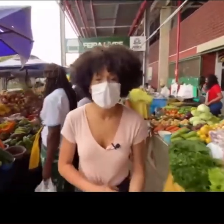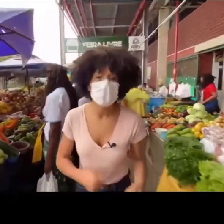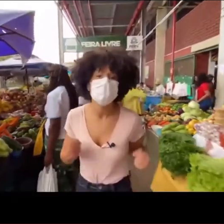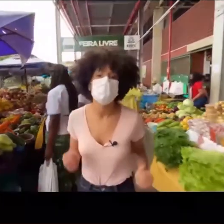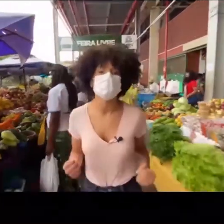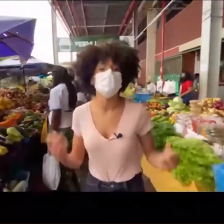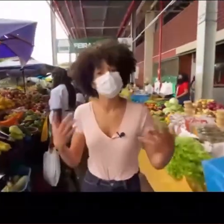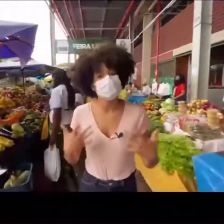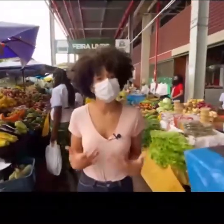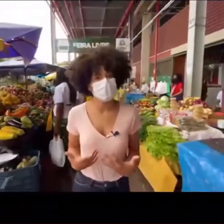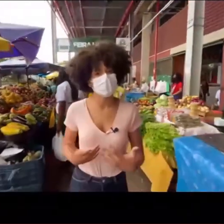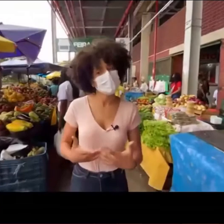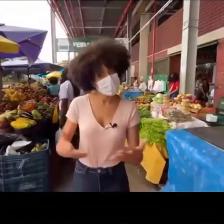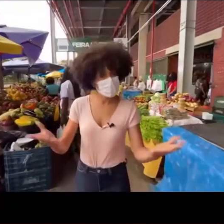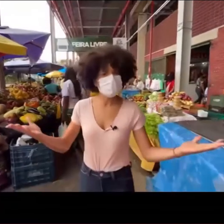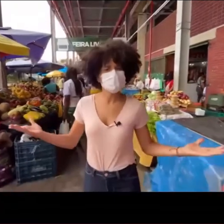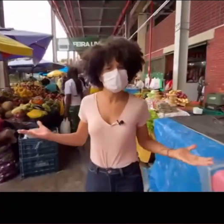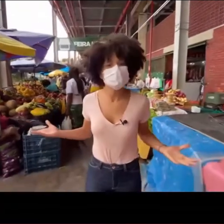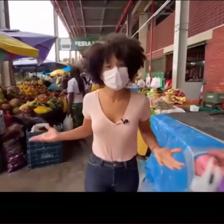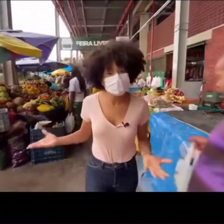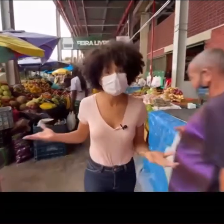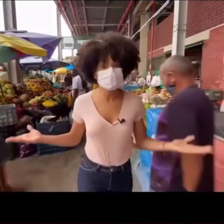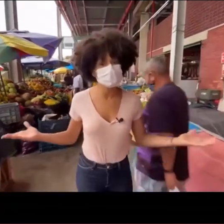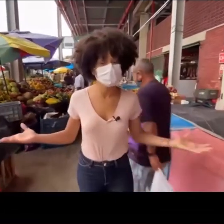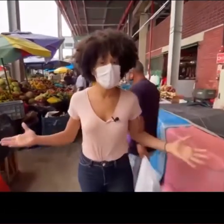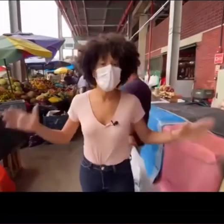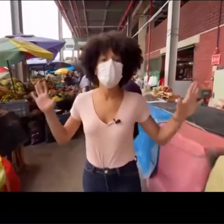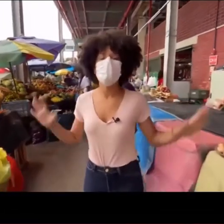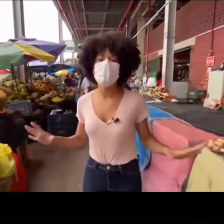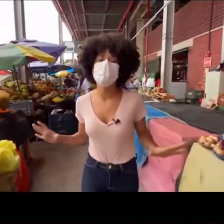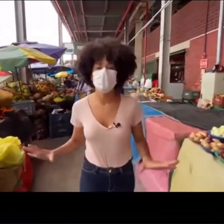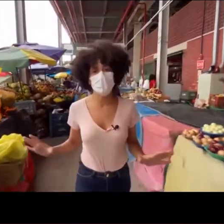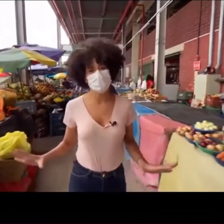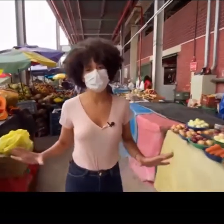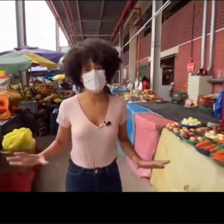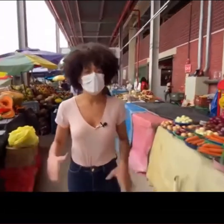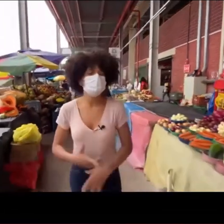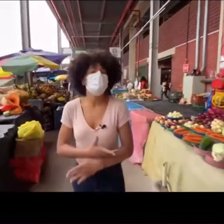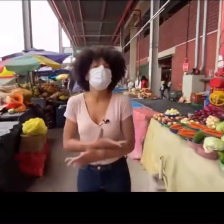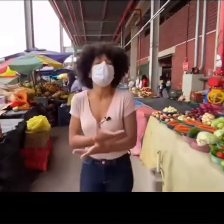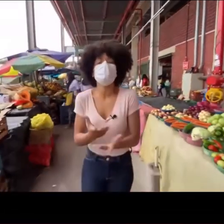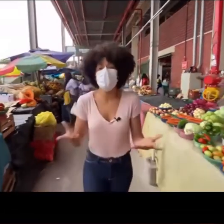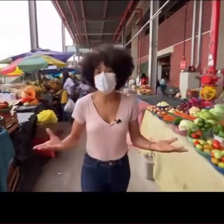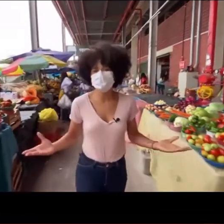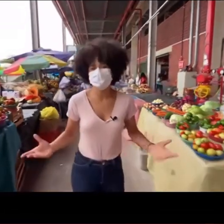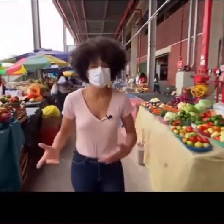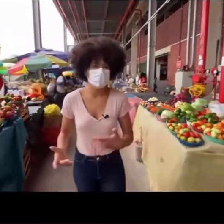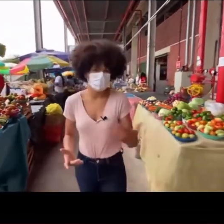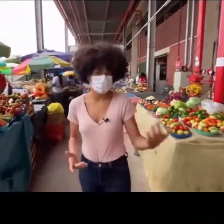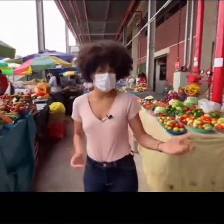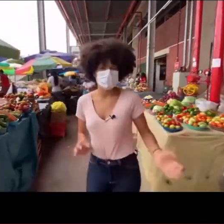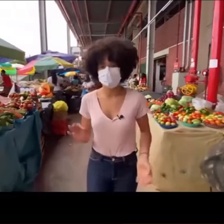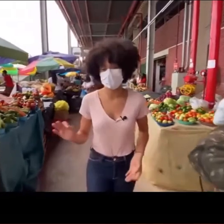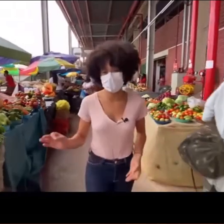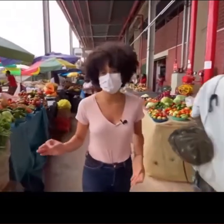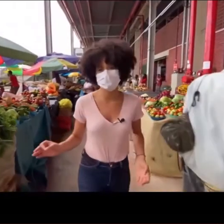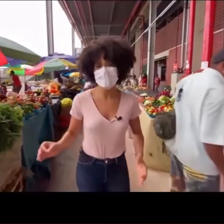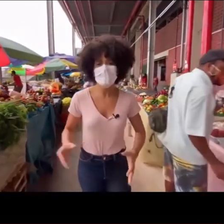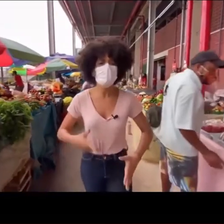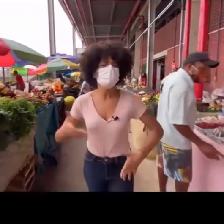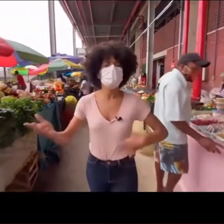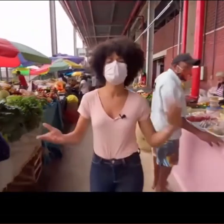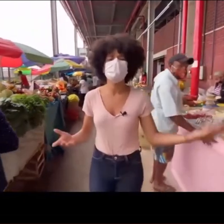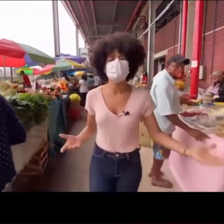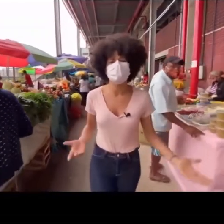seu DNA a força da nossa história, que começou exatamente assim, no meio do comércio. Esse turbilhão de coisas, sorrisos,